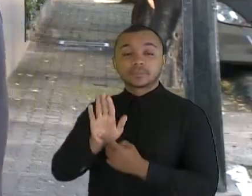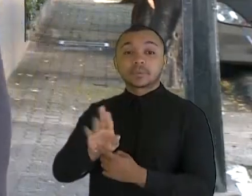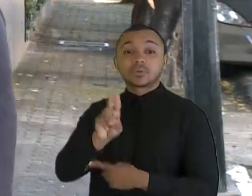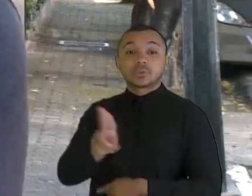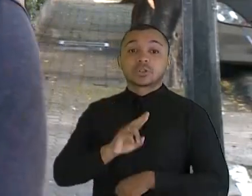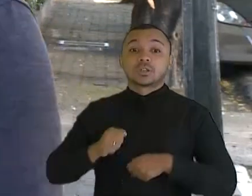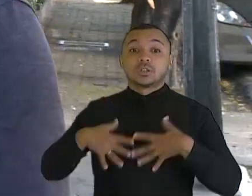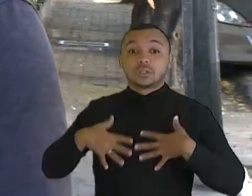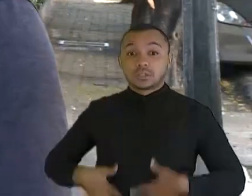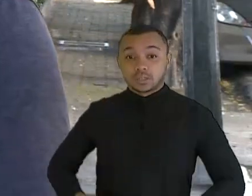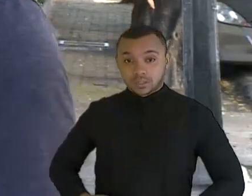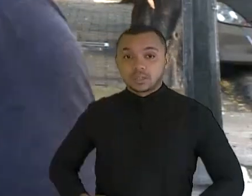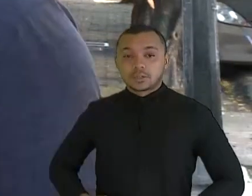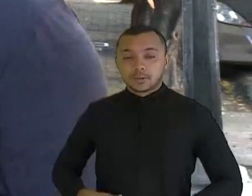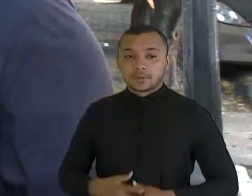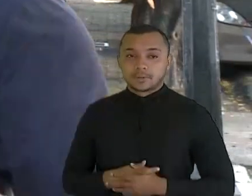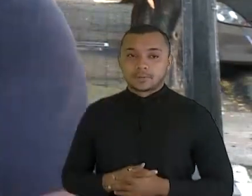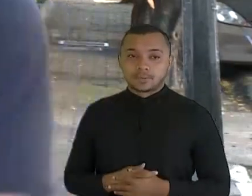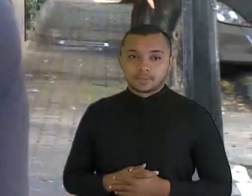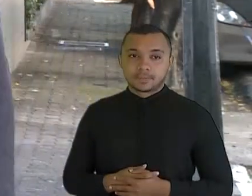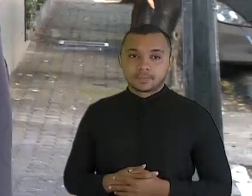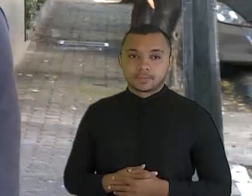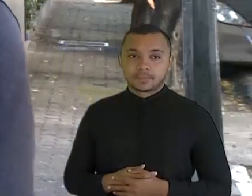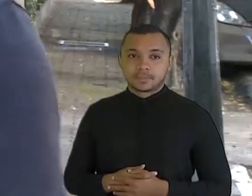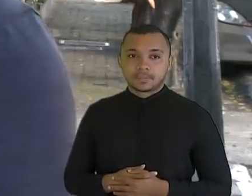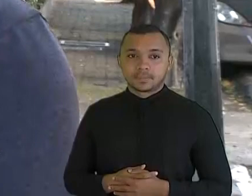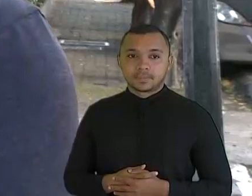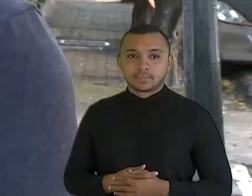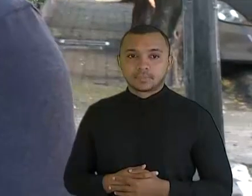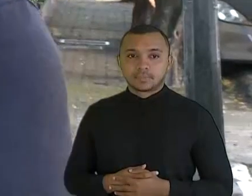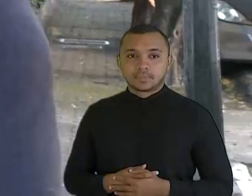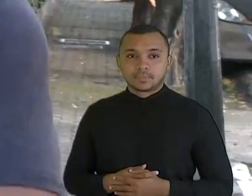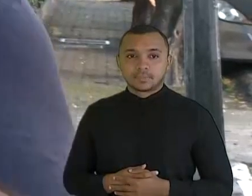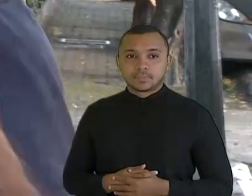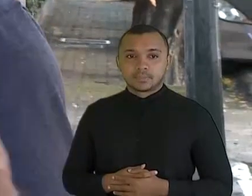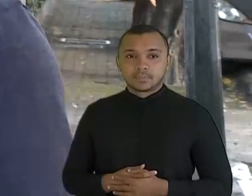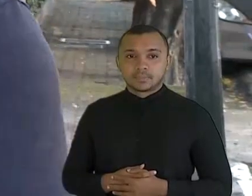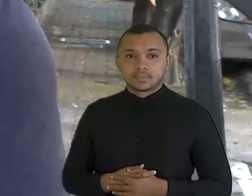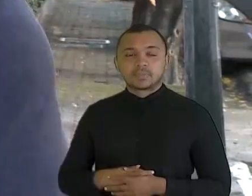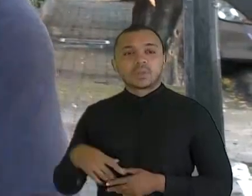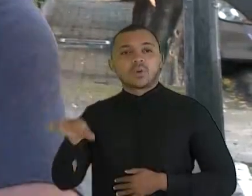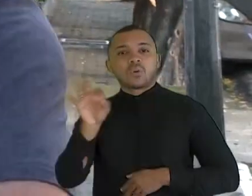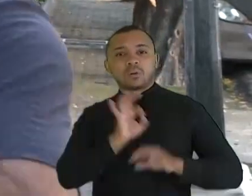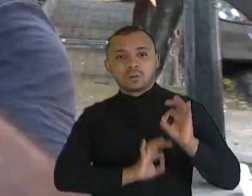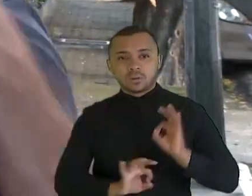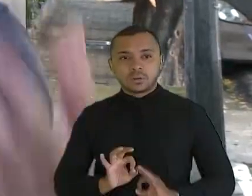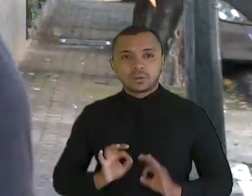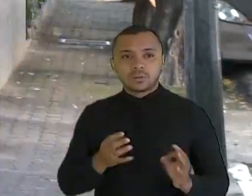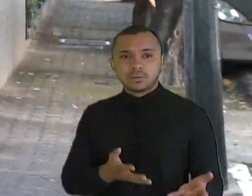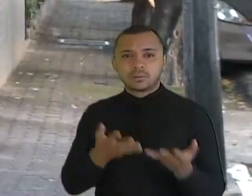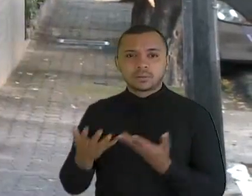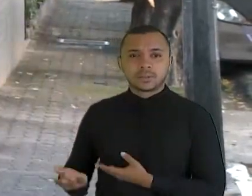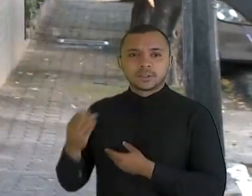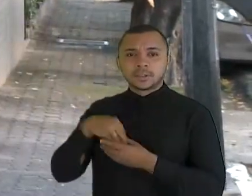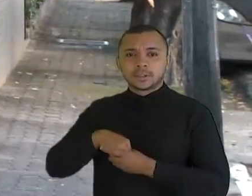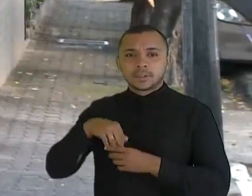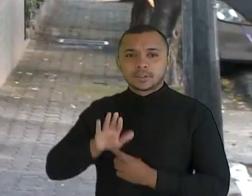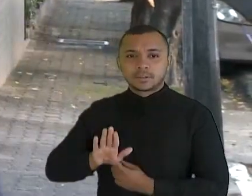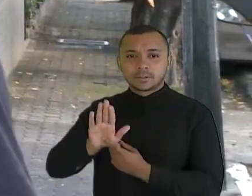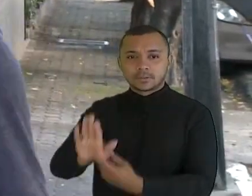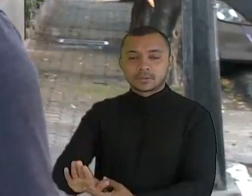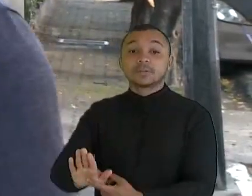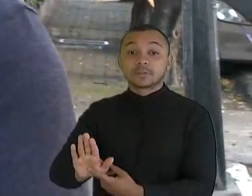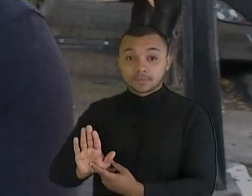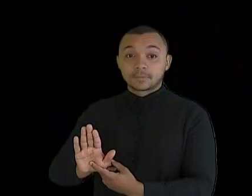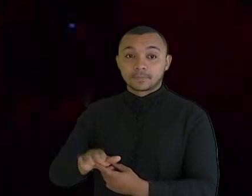de montado de Mary Monroe. E aí o Getúlio ele entra para dirigir o que ele quer que seja um grande espetáculo para ele